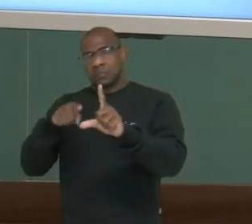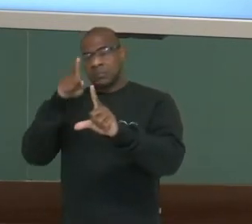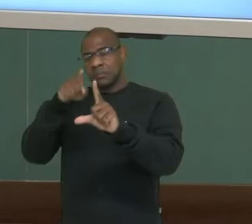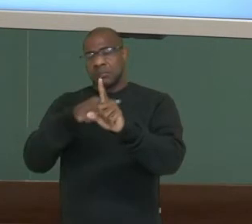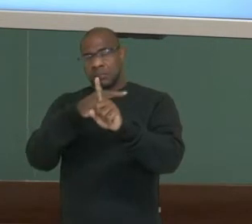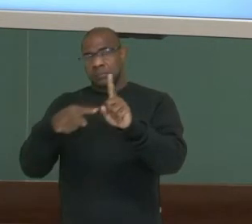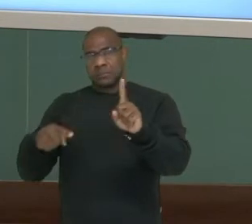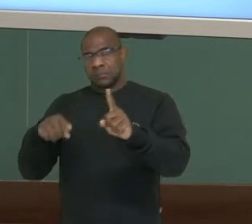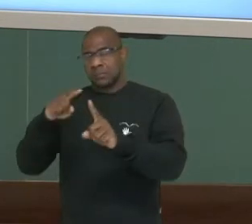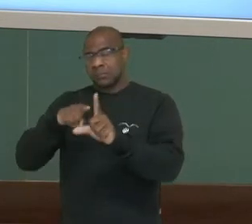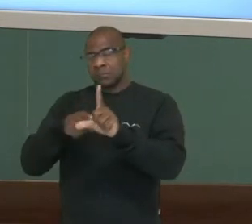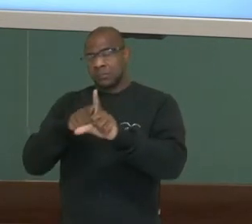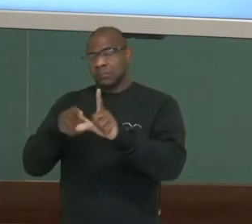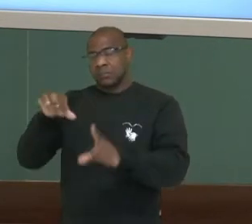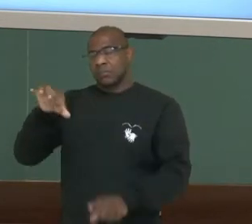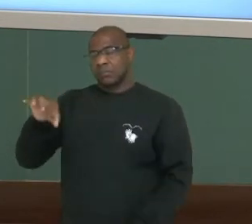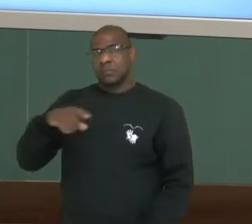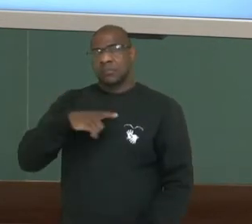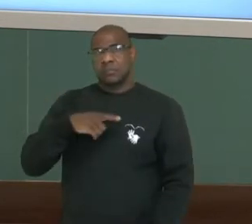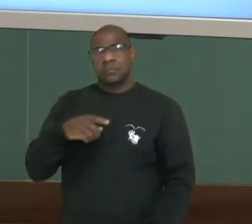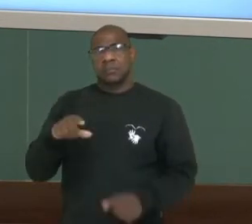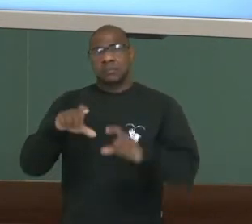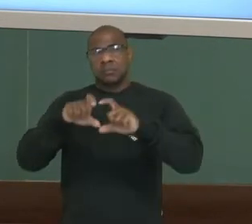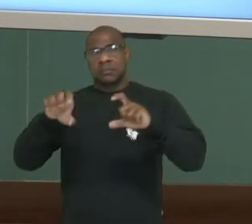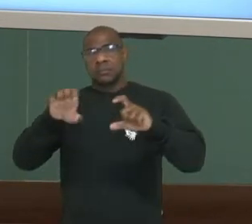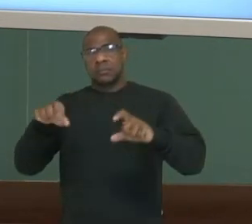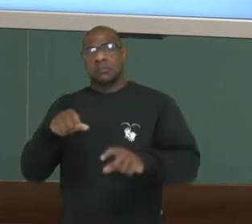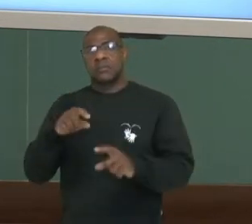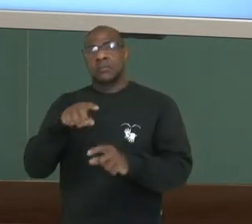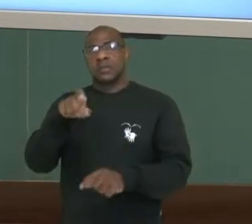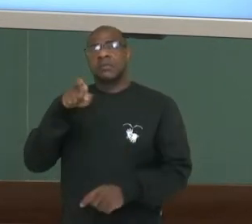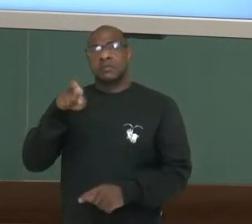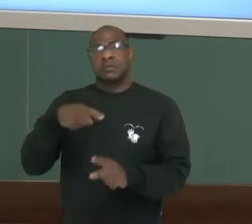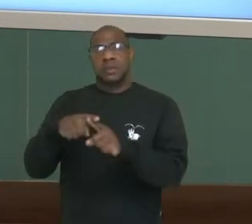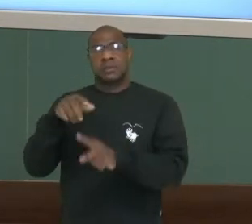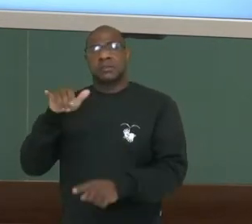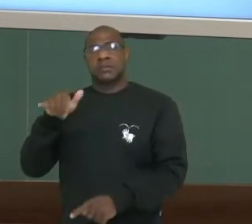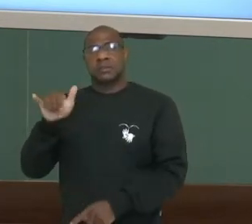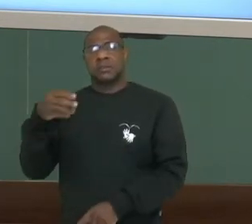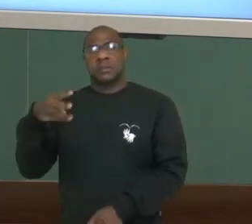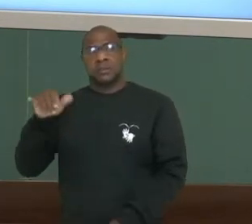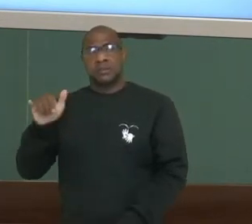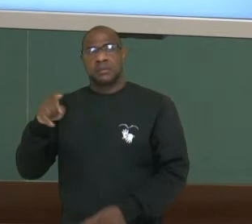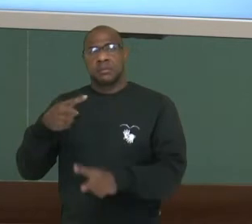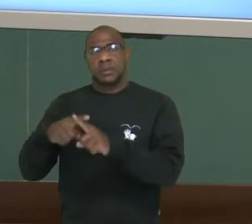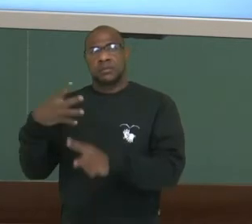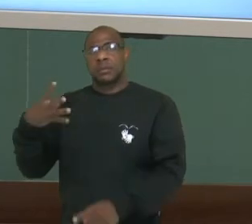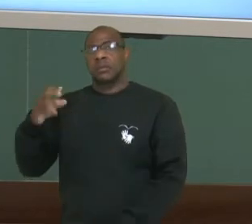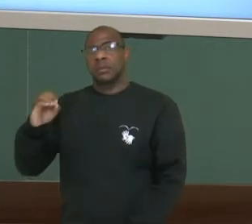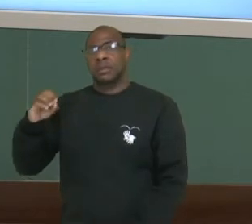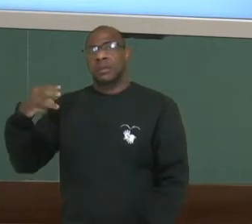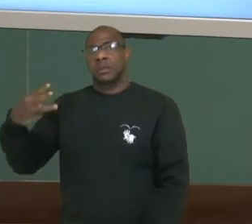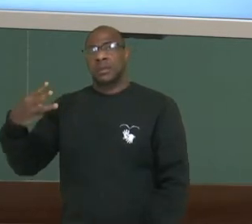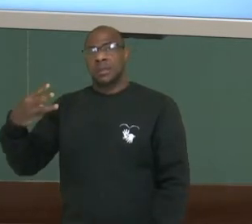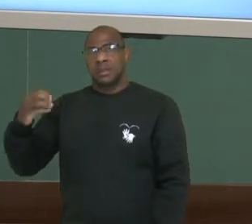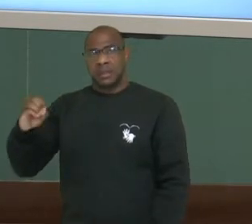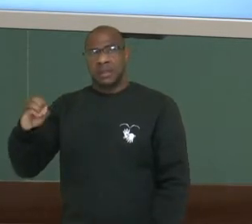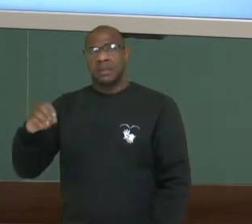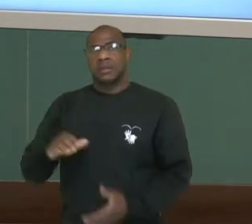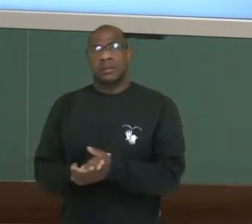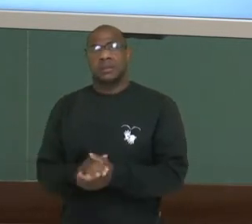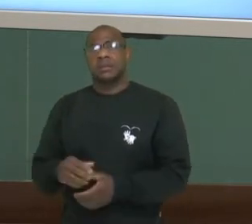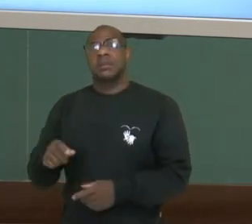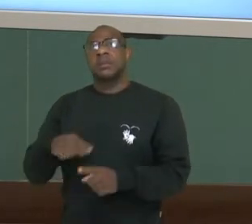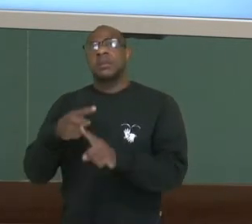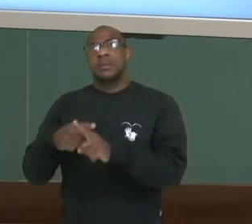90 graus, nós temos a primeira equação que é x mais 3y mais 4 igual a zero e a segunda equação 2x